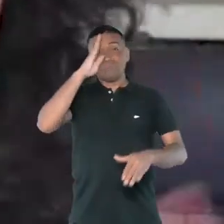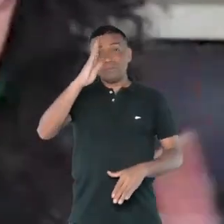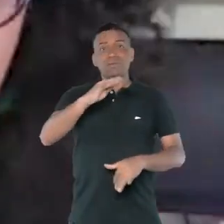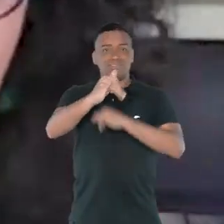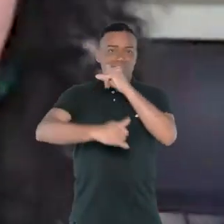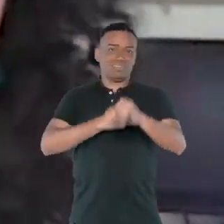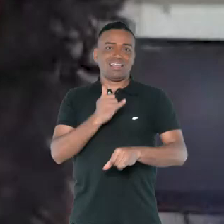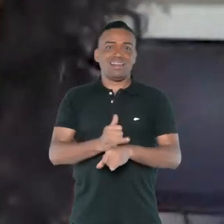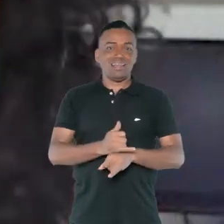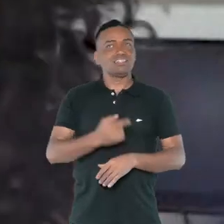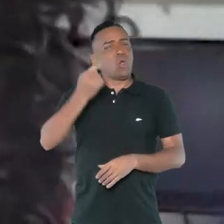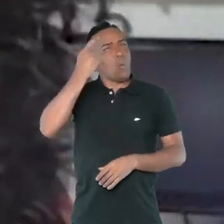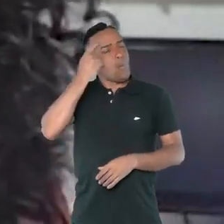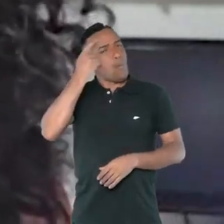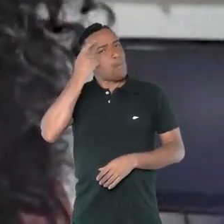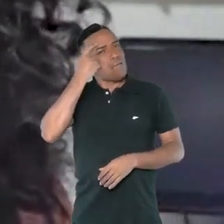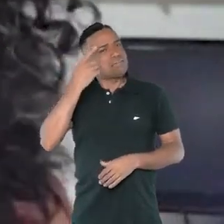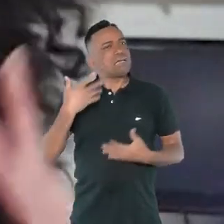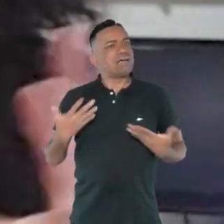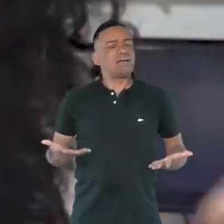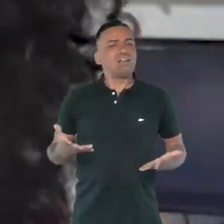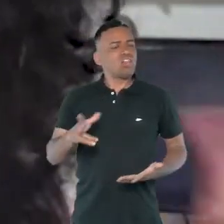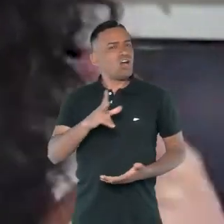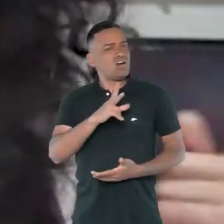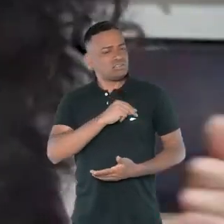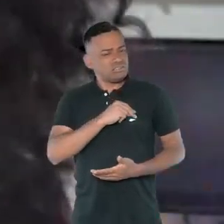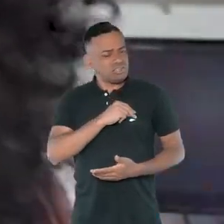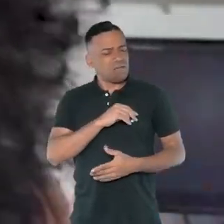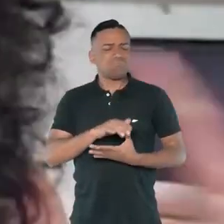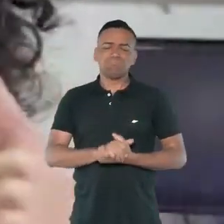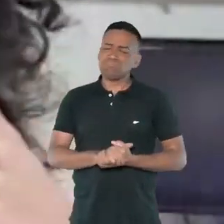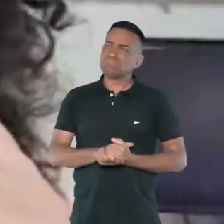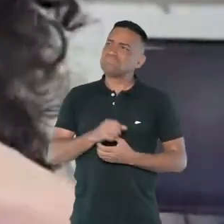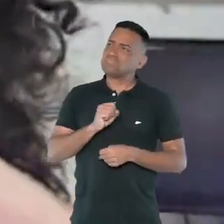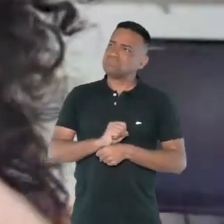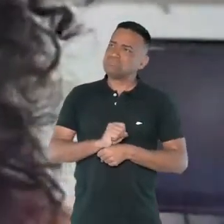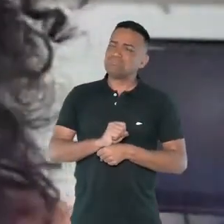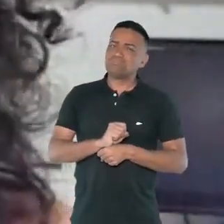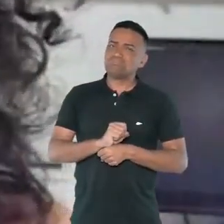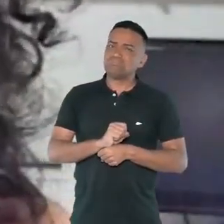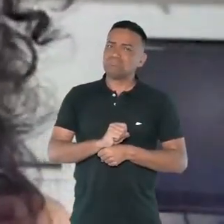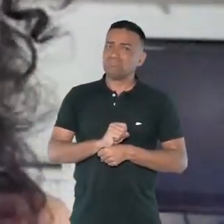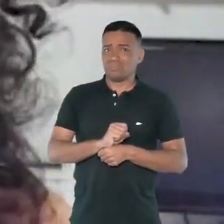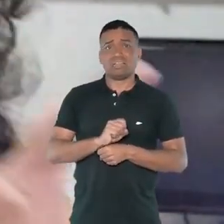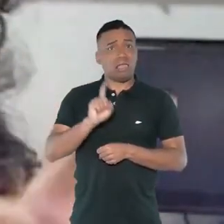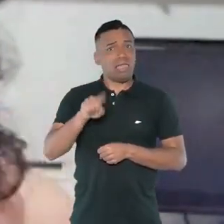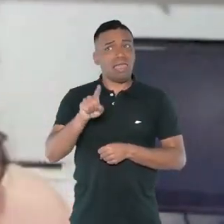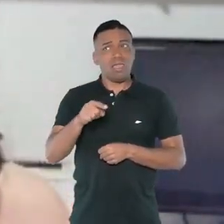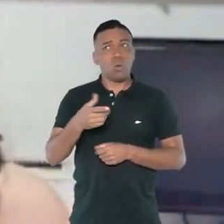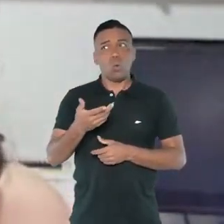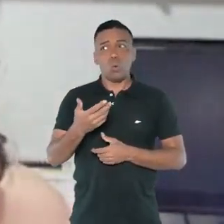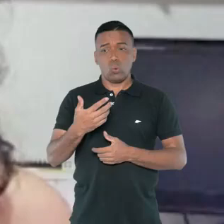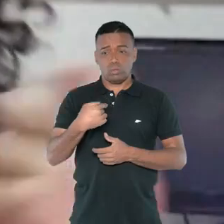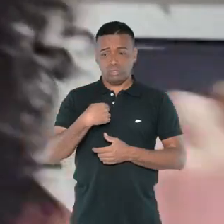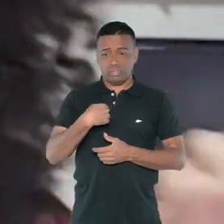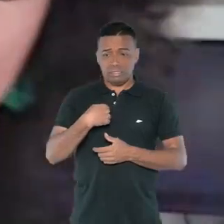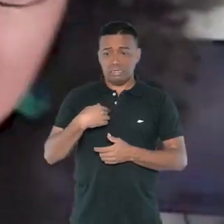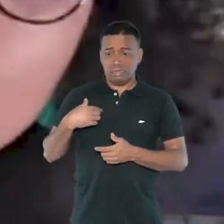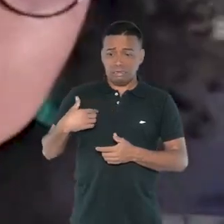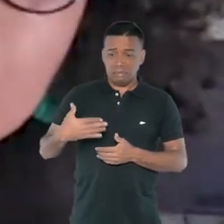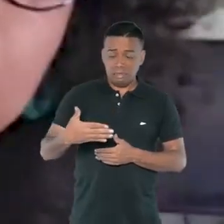boom, né? Principalmente com a internet. E aí eu comecei a refletir, a pensar, gente, peraí.